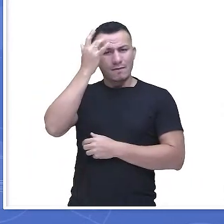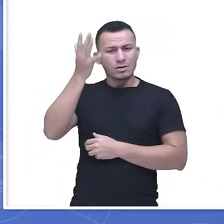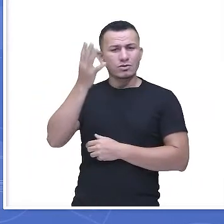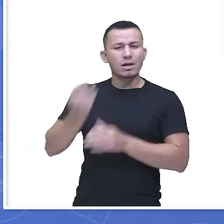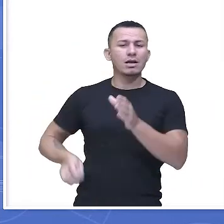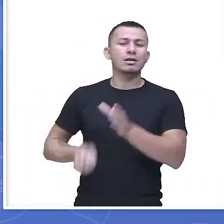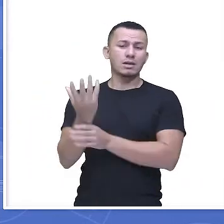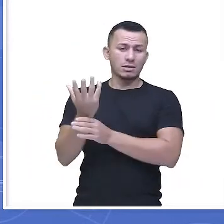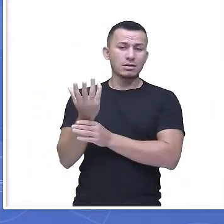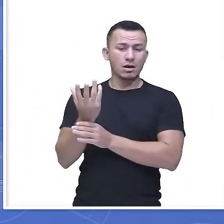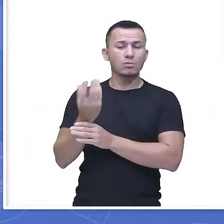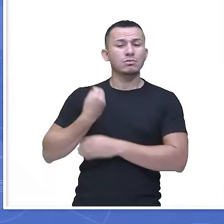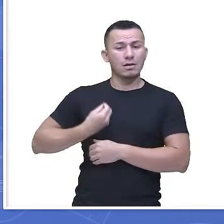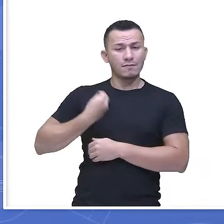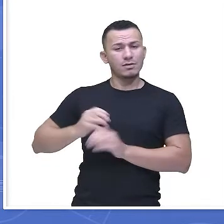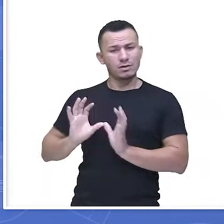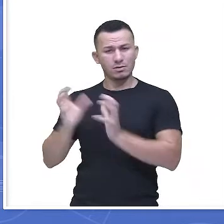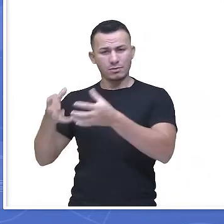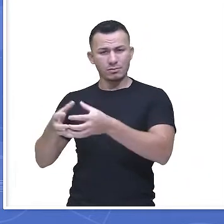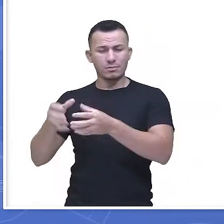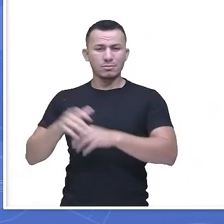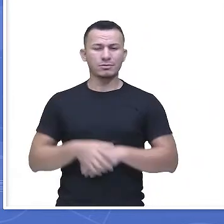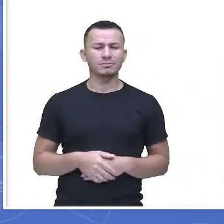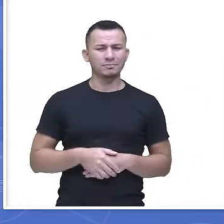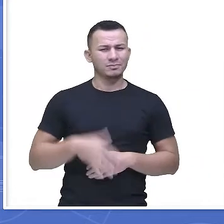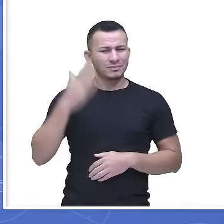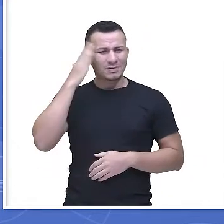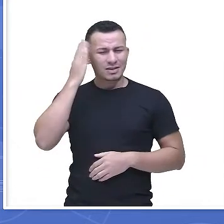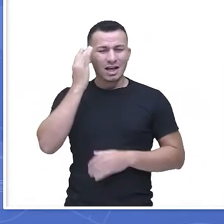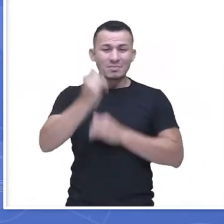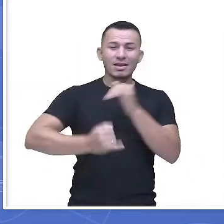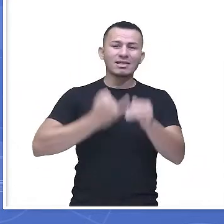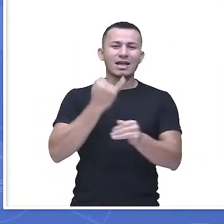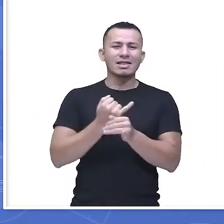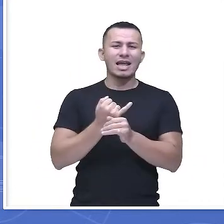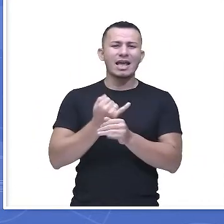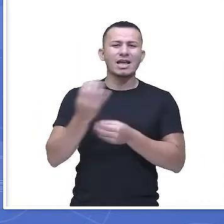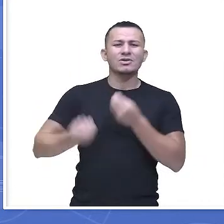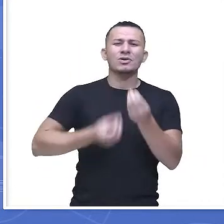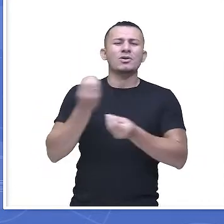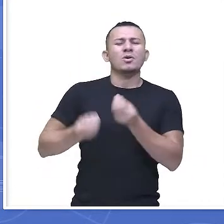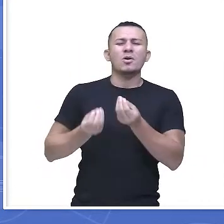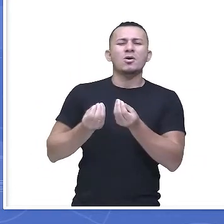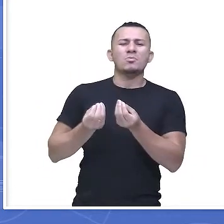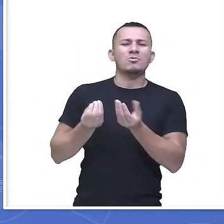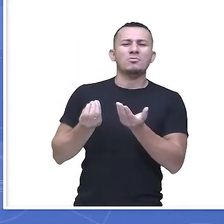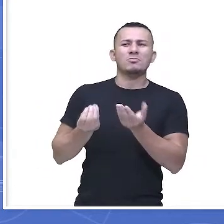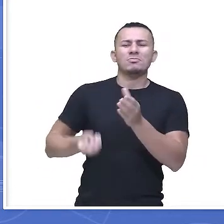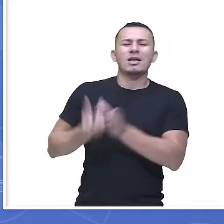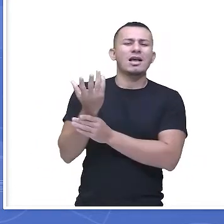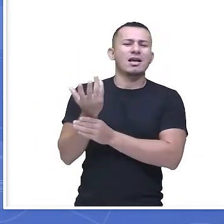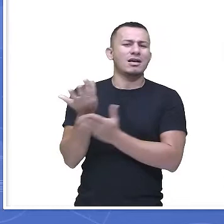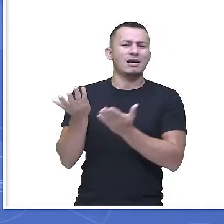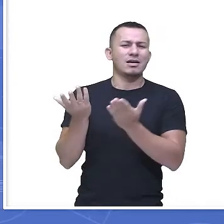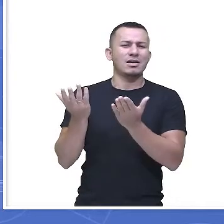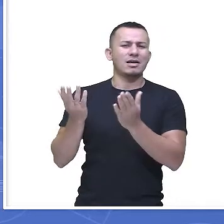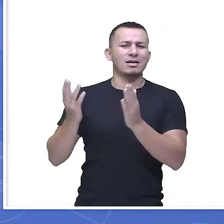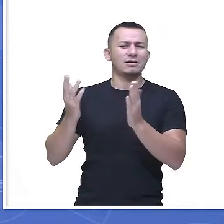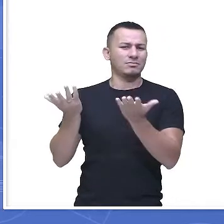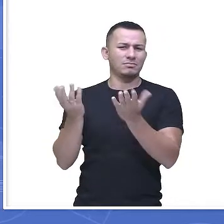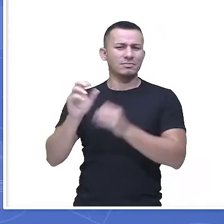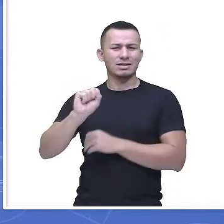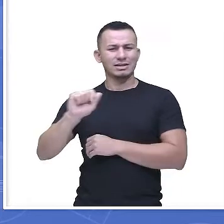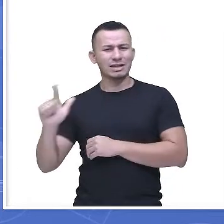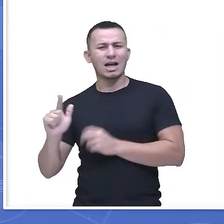origem da vida. Sabe aqueles memes de internet que como fizeram a minha namorada, como surgiu não sei o quê, um pouquinho de sal, um pouquinho